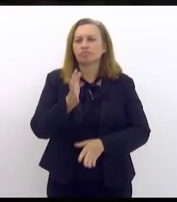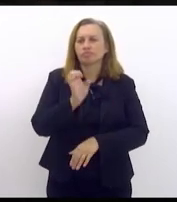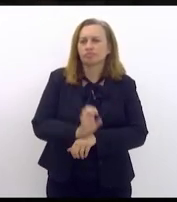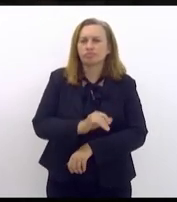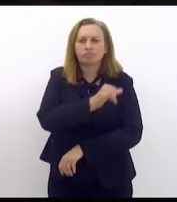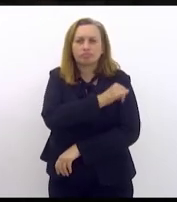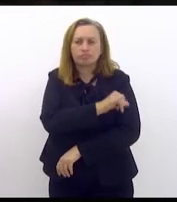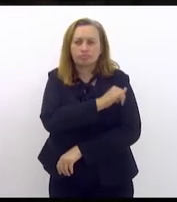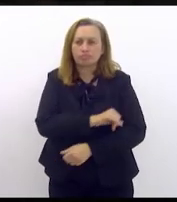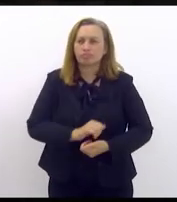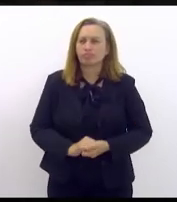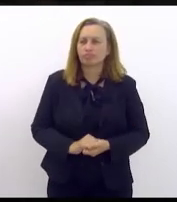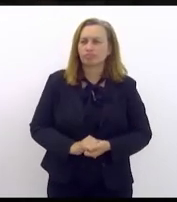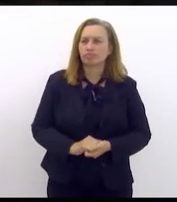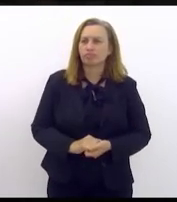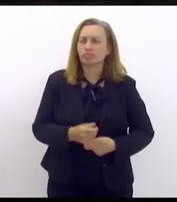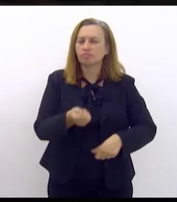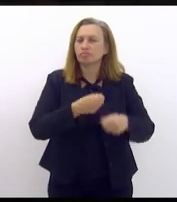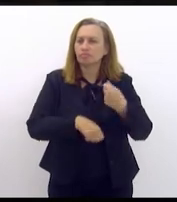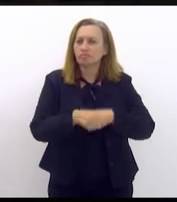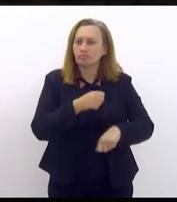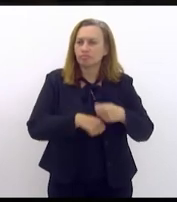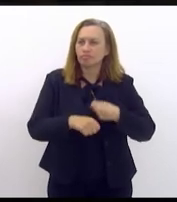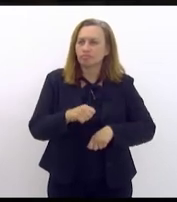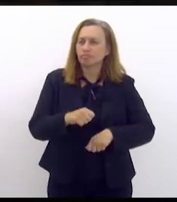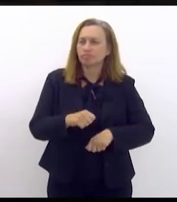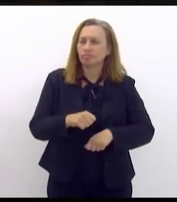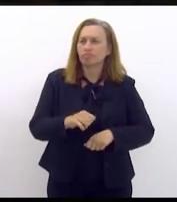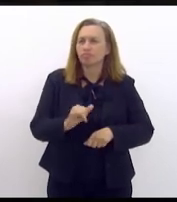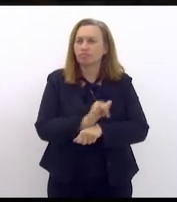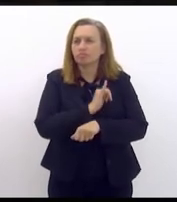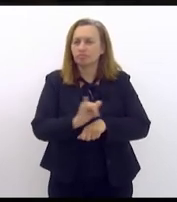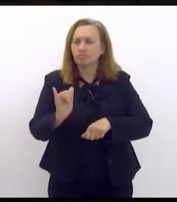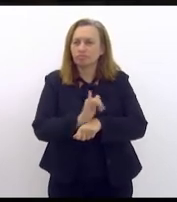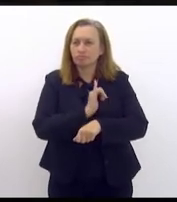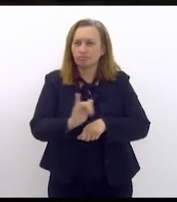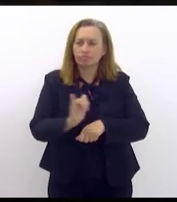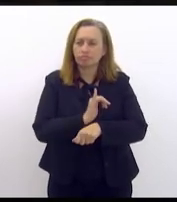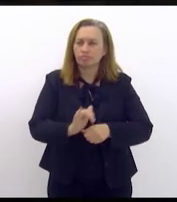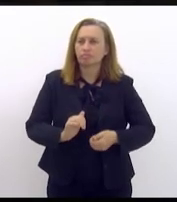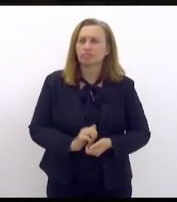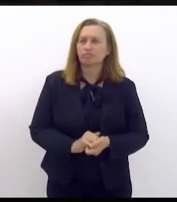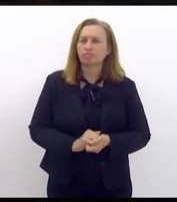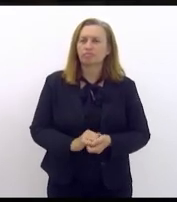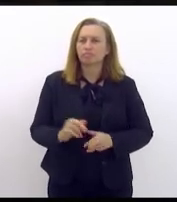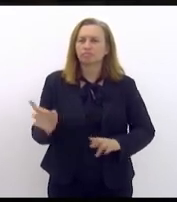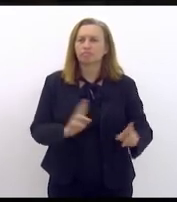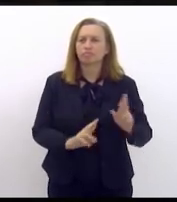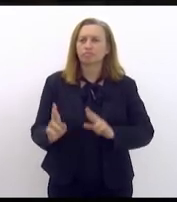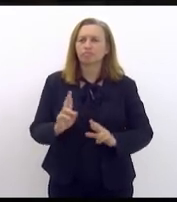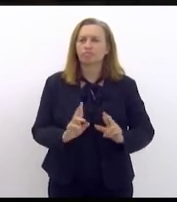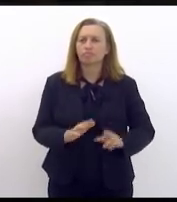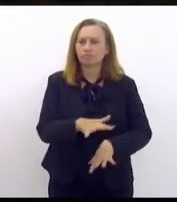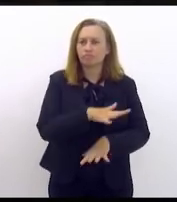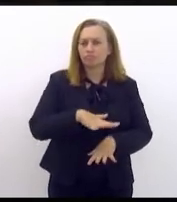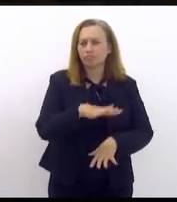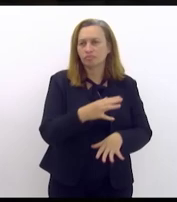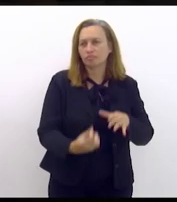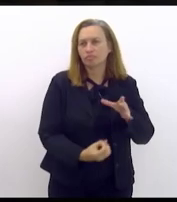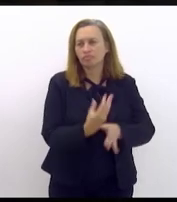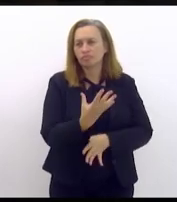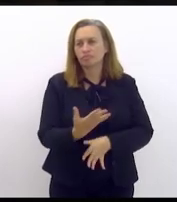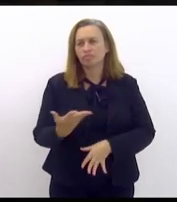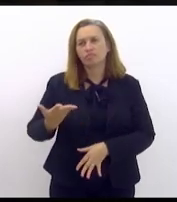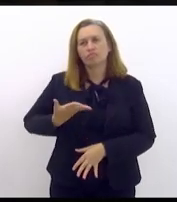Janeiro. A dinâmica econômica que vai implicar um outro trato em relação ao setor produtivo. Muitos colegas